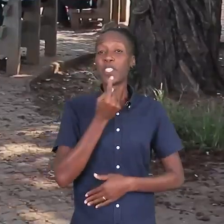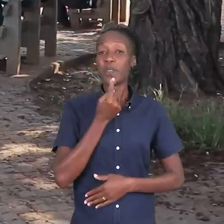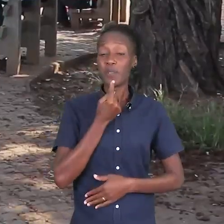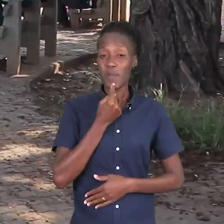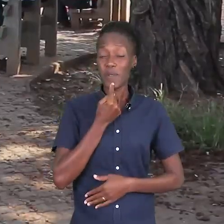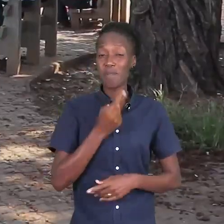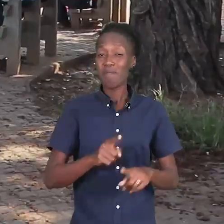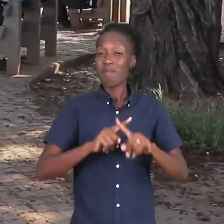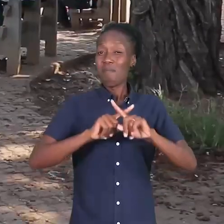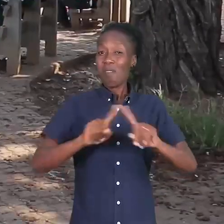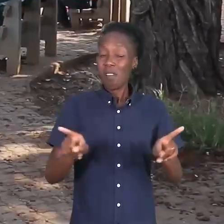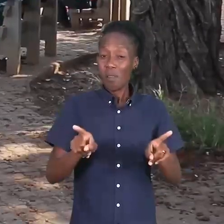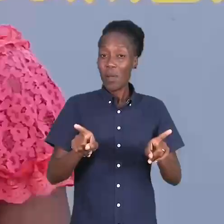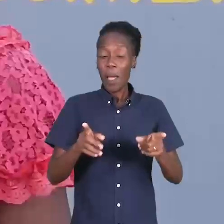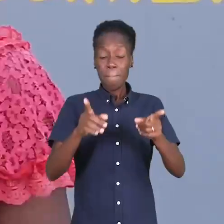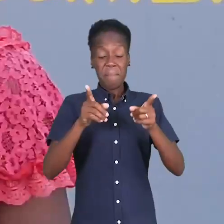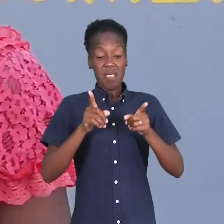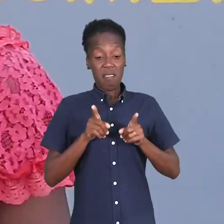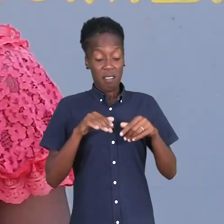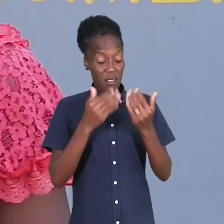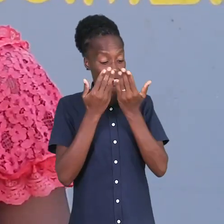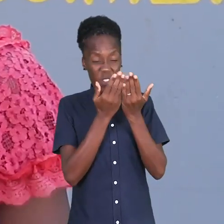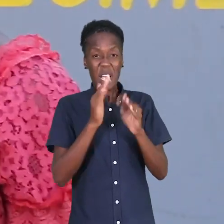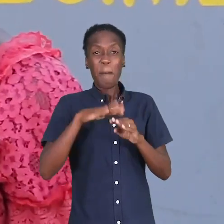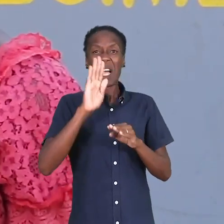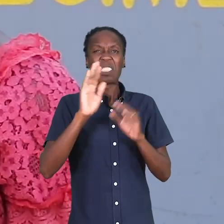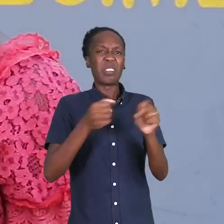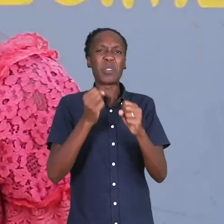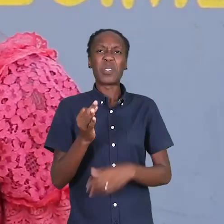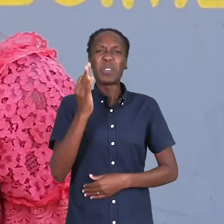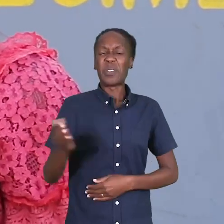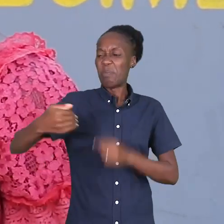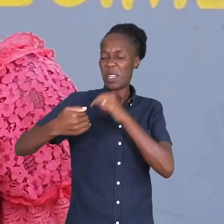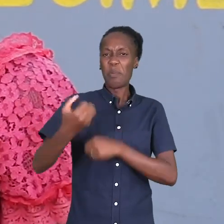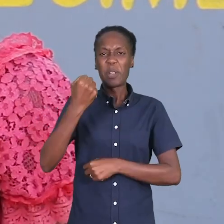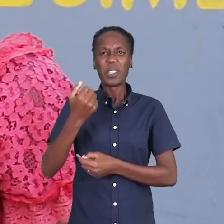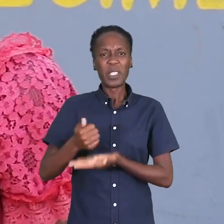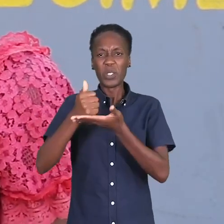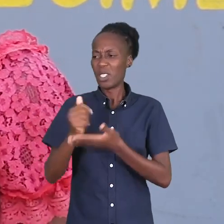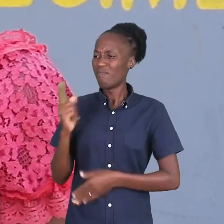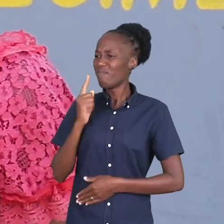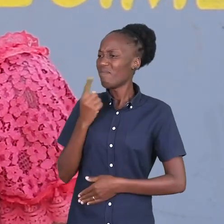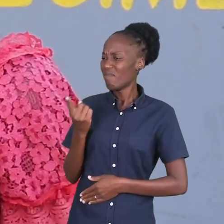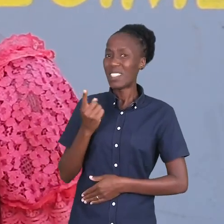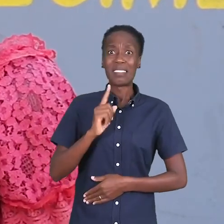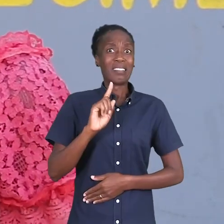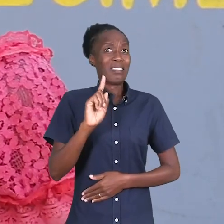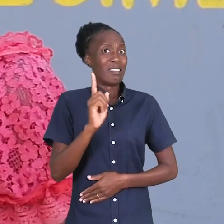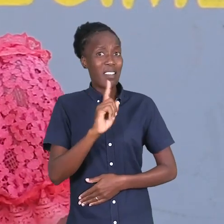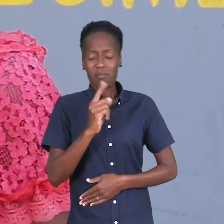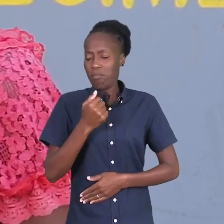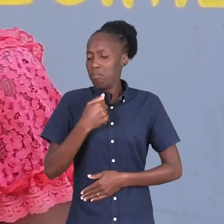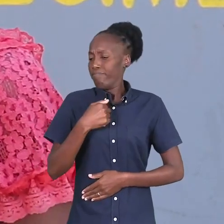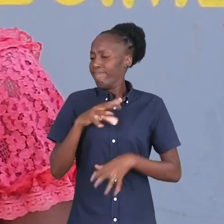A resposta é imediata. As meninas não precisam estudar muito, o marido vai sustentar. Concordas com isto? Não,